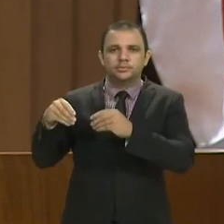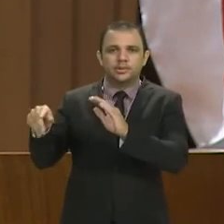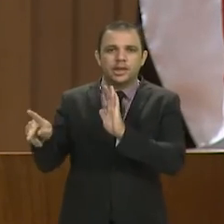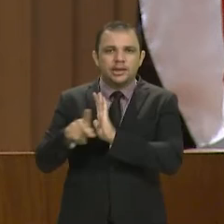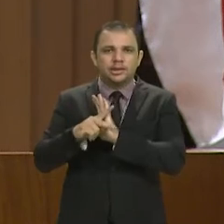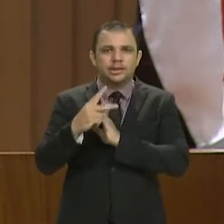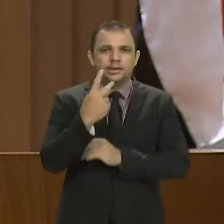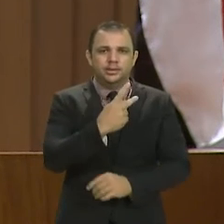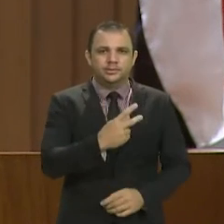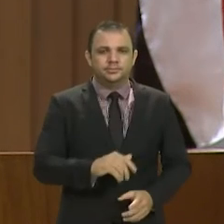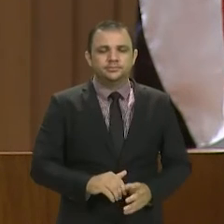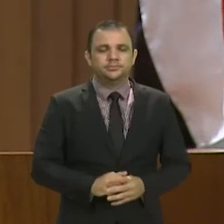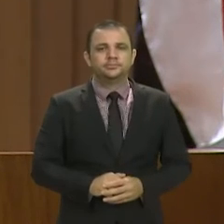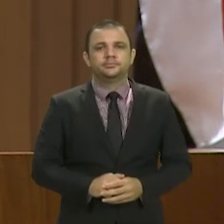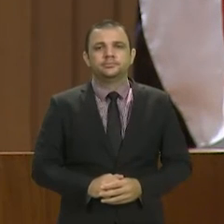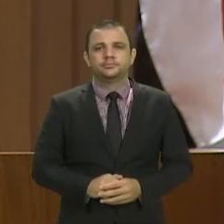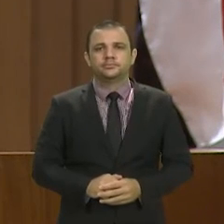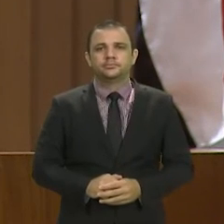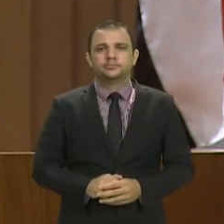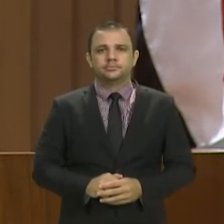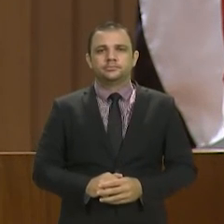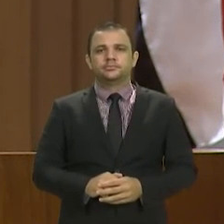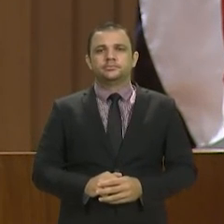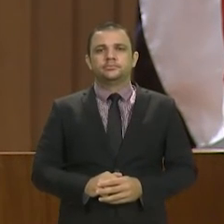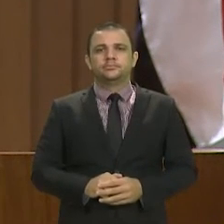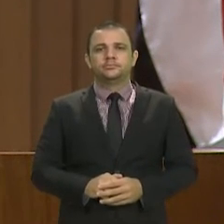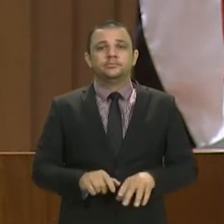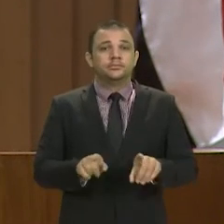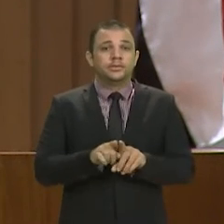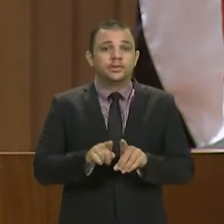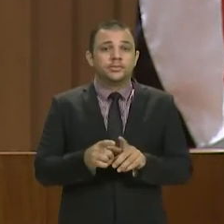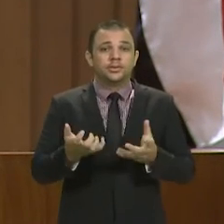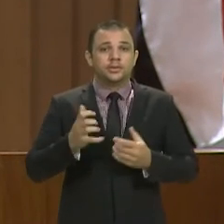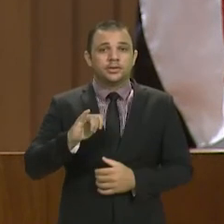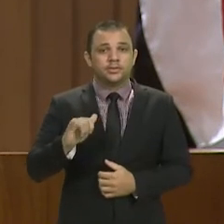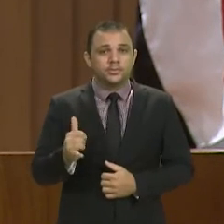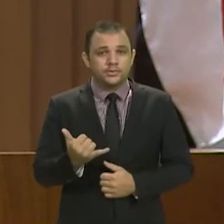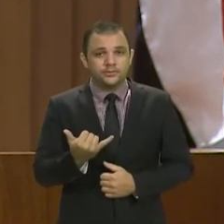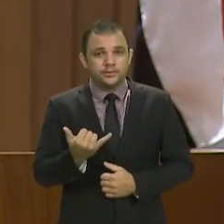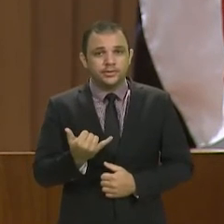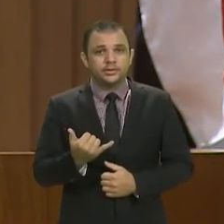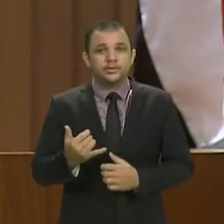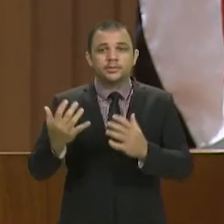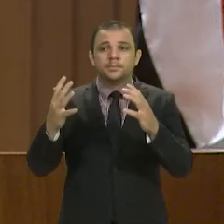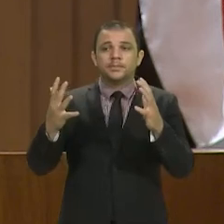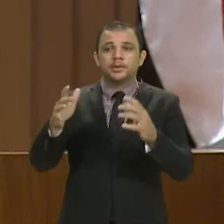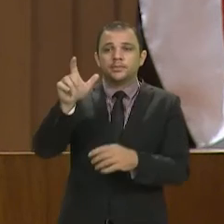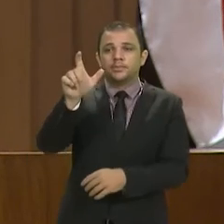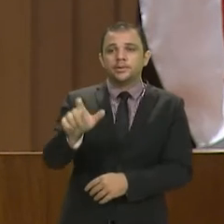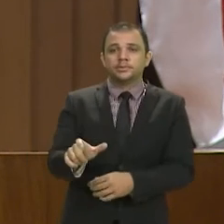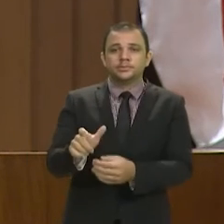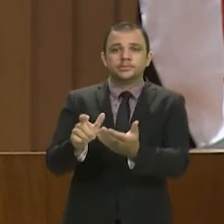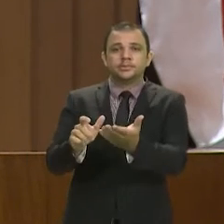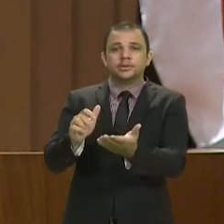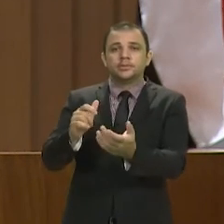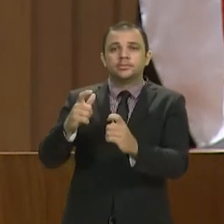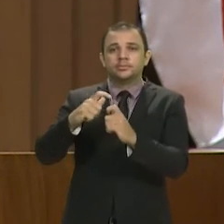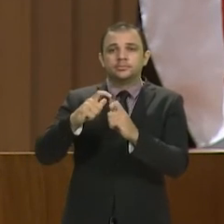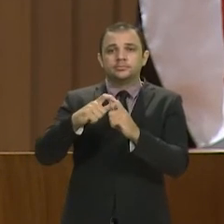momento para parabenizar o meu colega doutor Iglésio. Porque